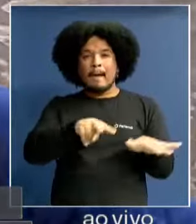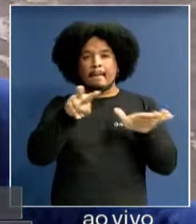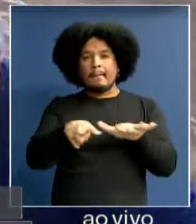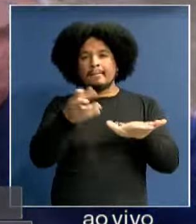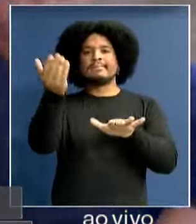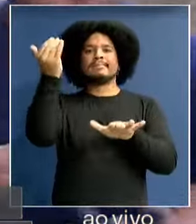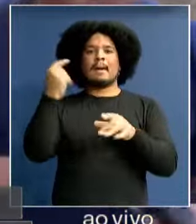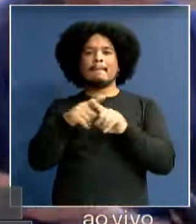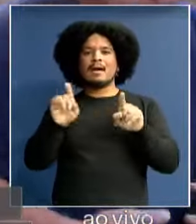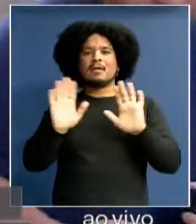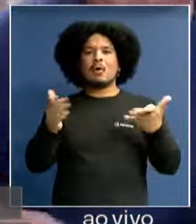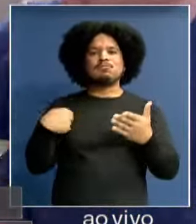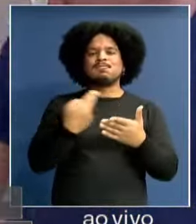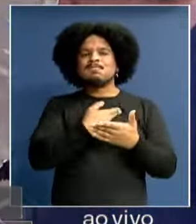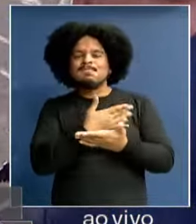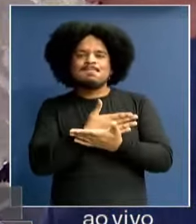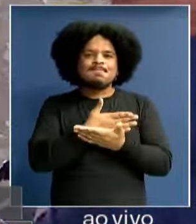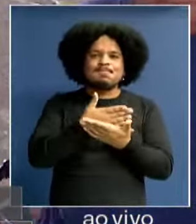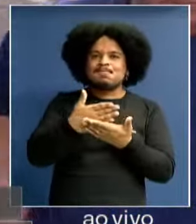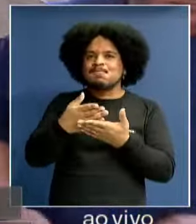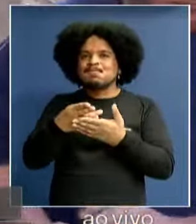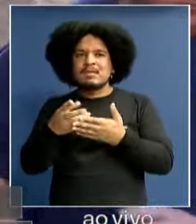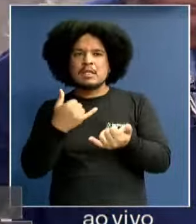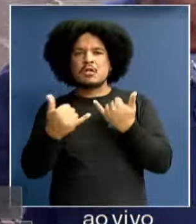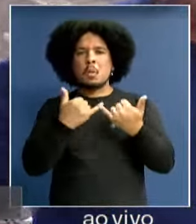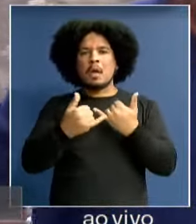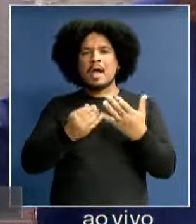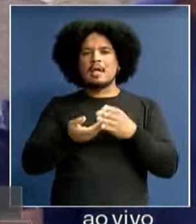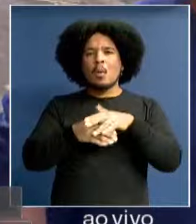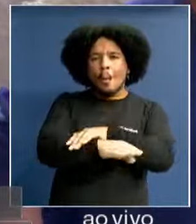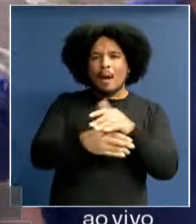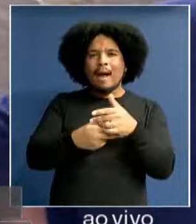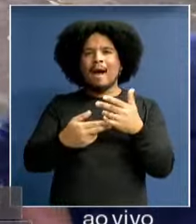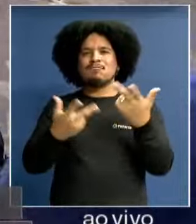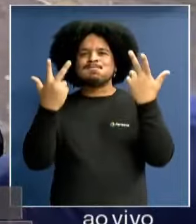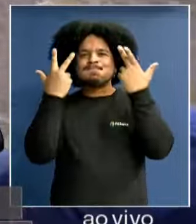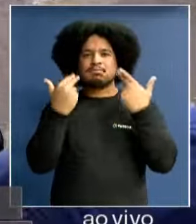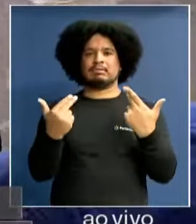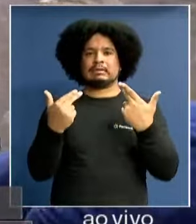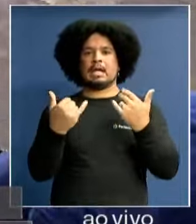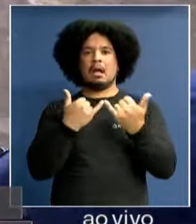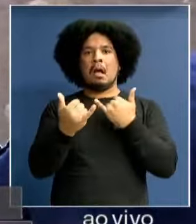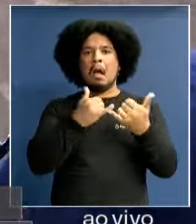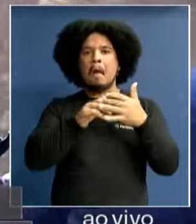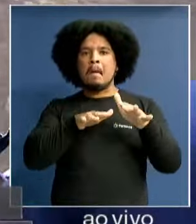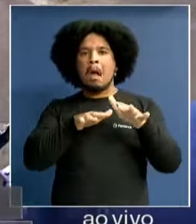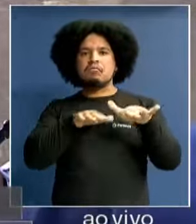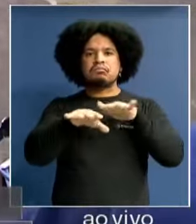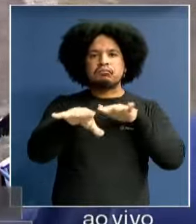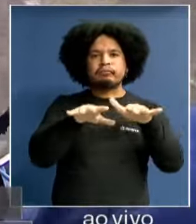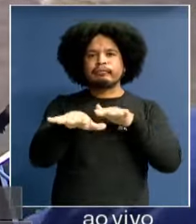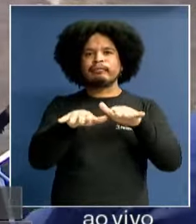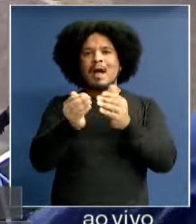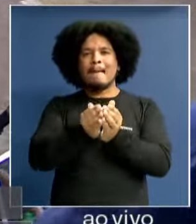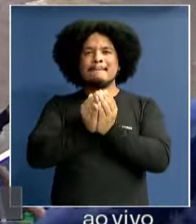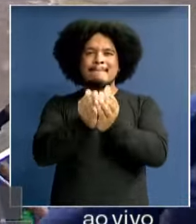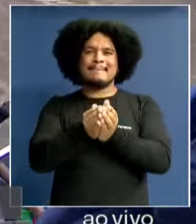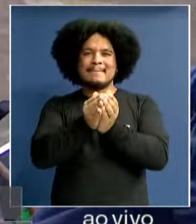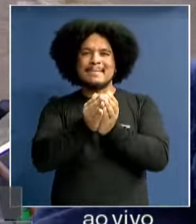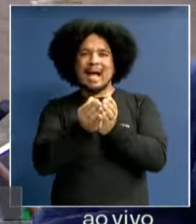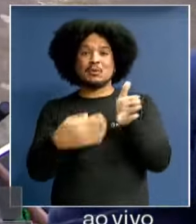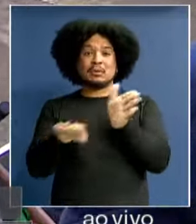mas agora aos poucos a gente começa a normalizar esse trânsito de barcos, essas embarcações transitando por